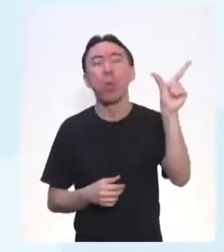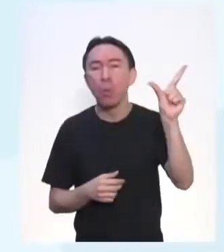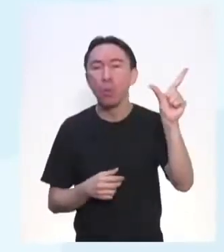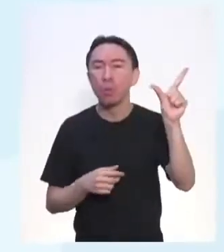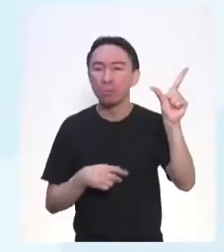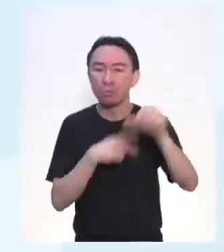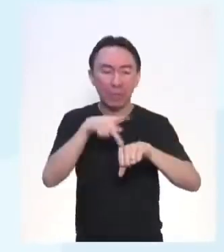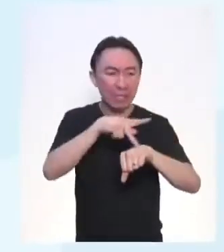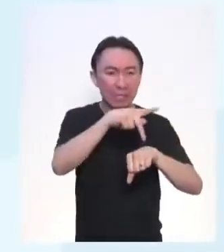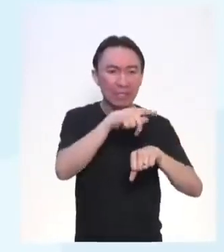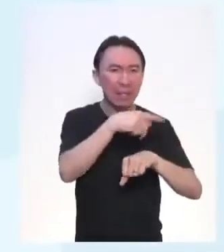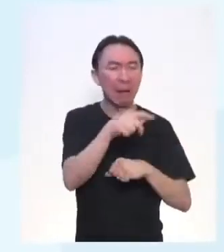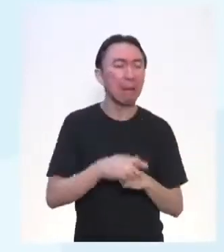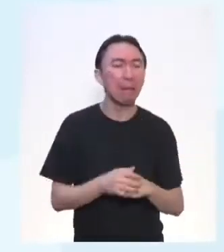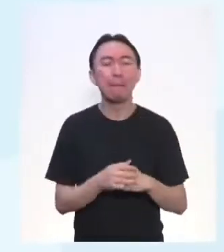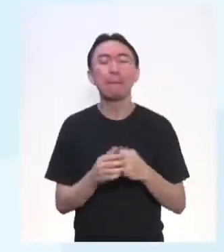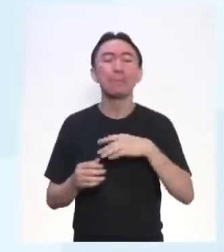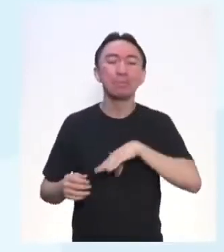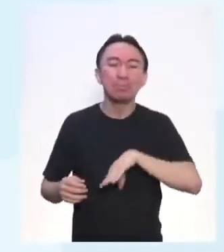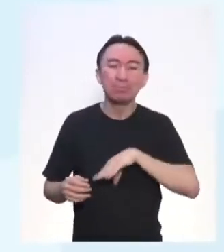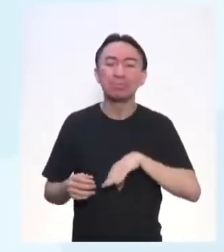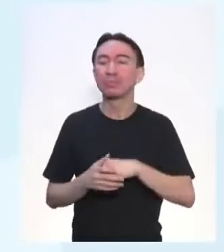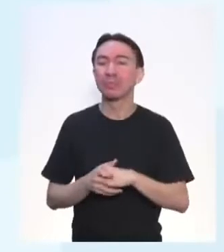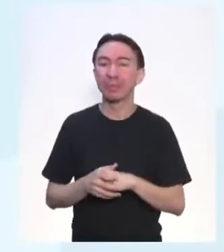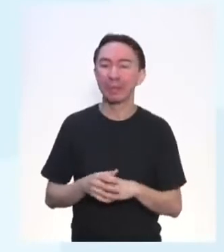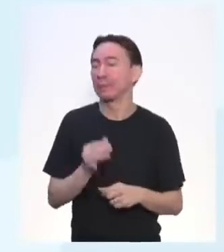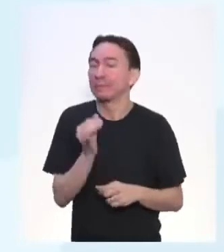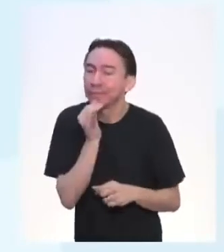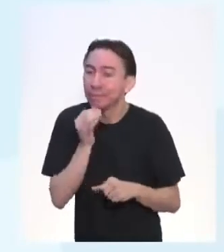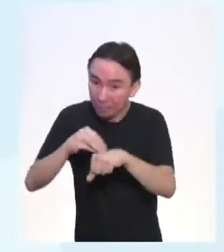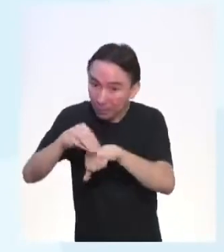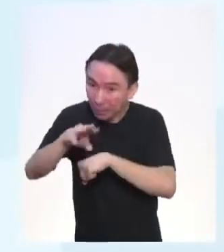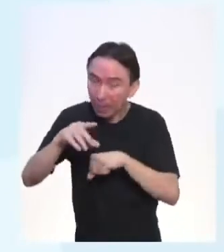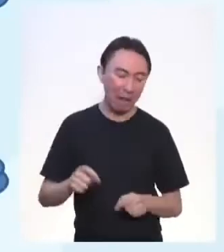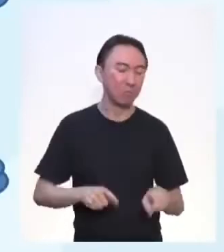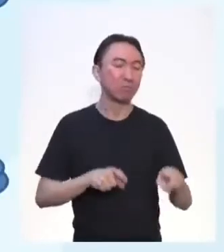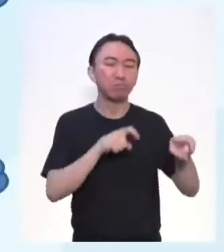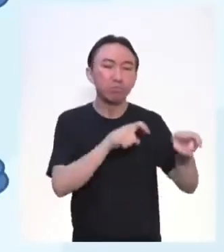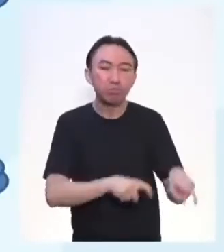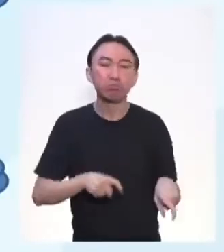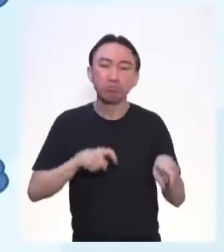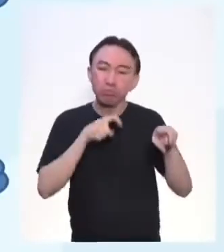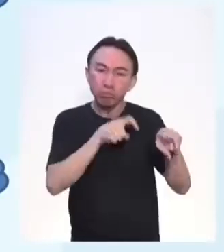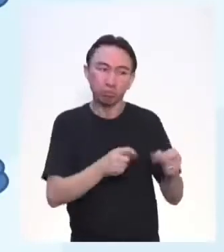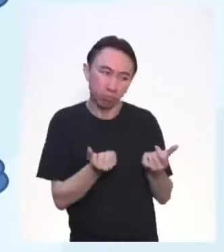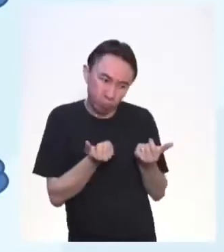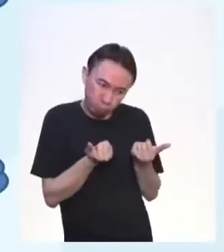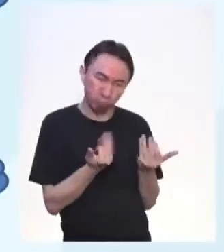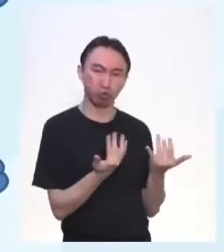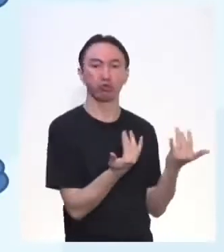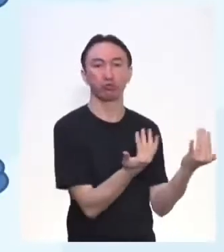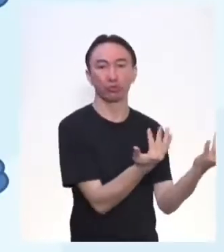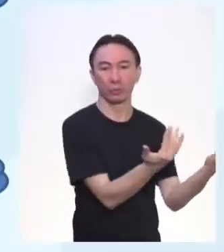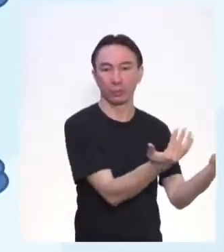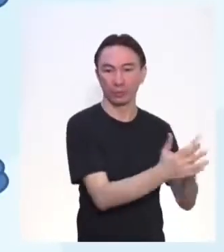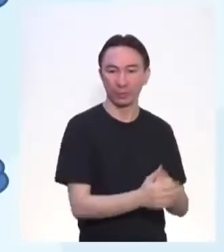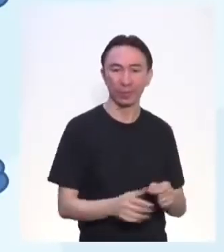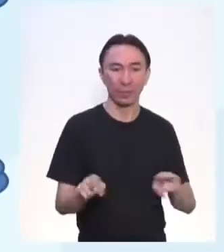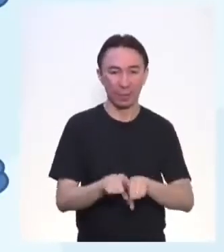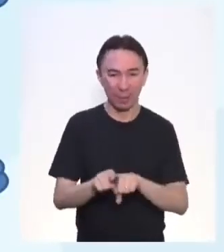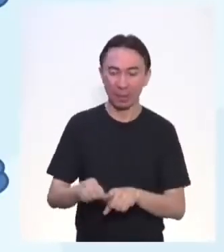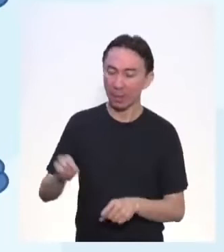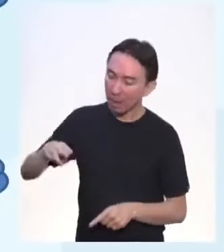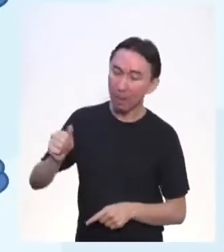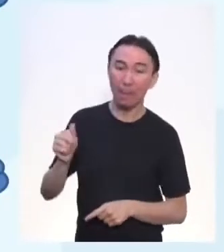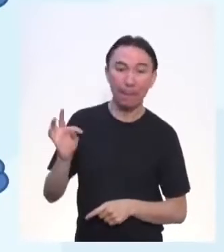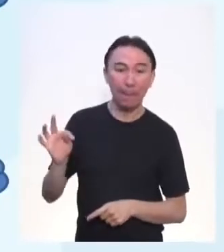tá? Uma dica aí, nós temos Moçambique e Portugal. Aí temos mata-bicho, que eu já vou dar a resposta,